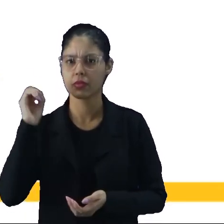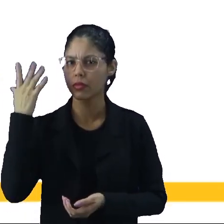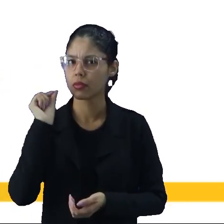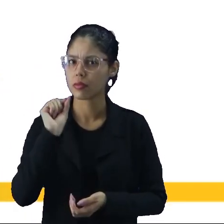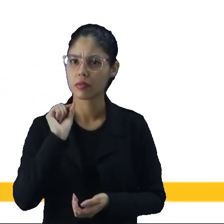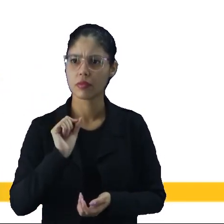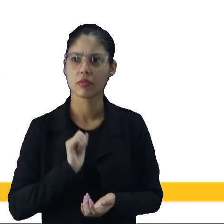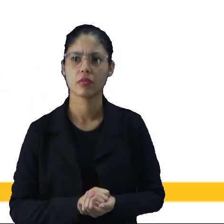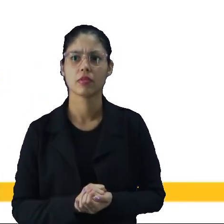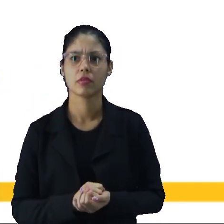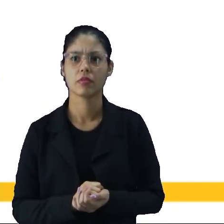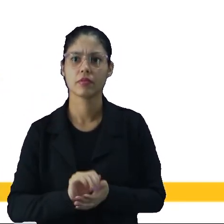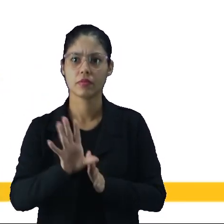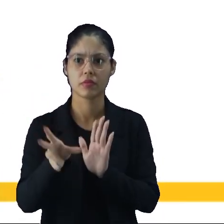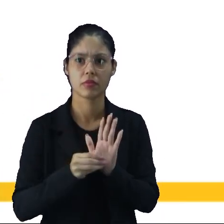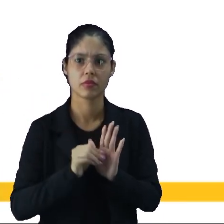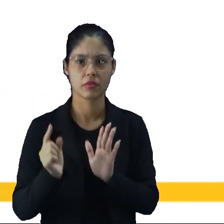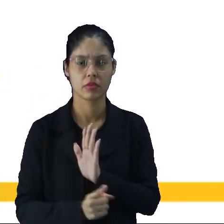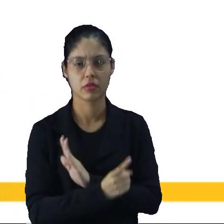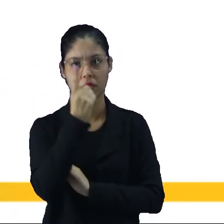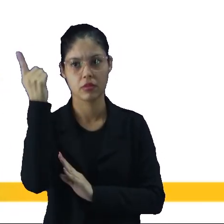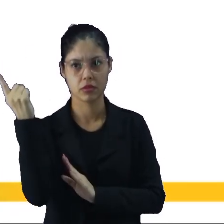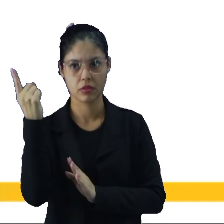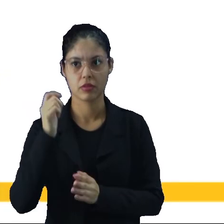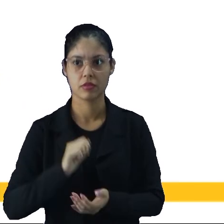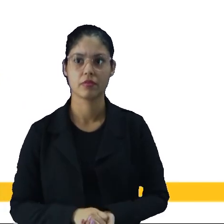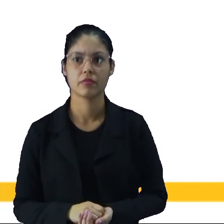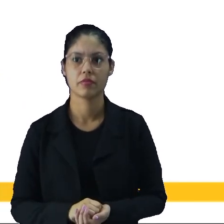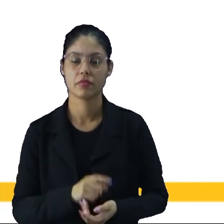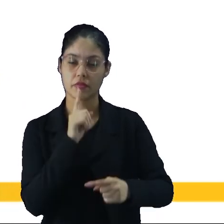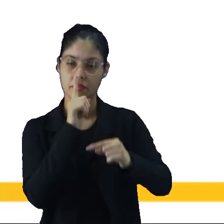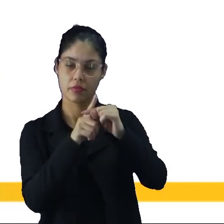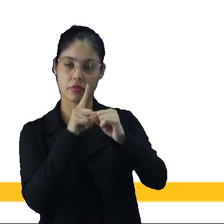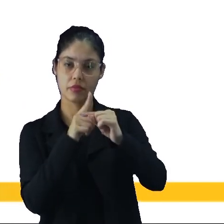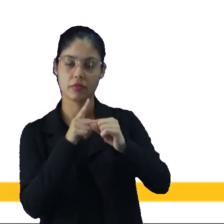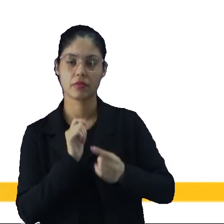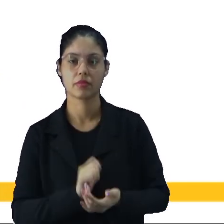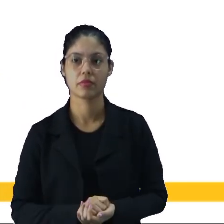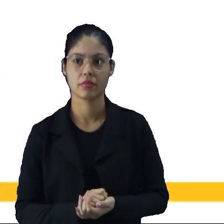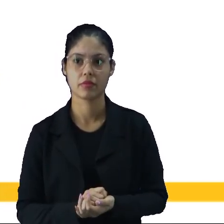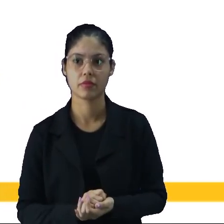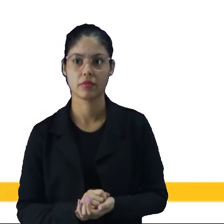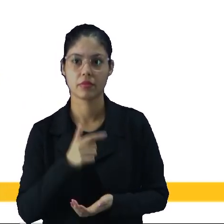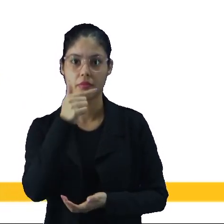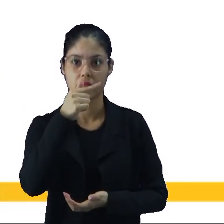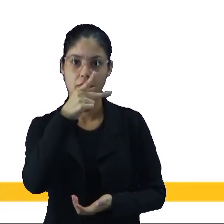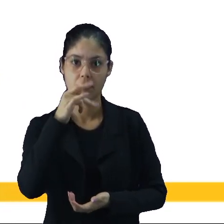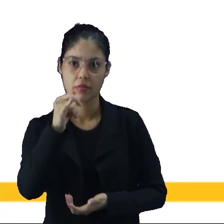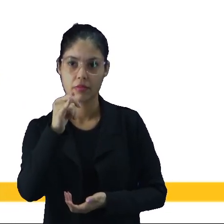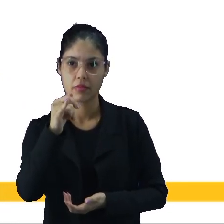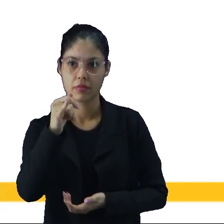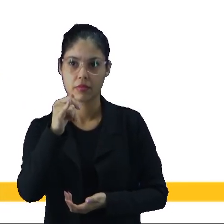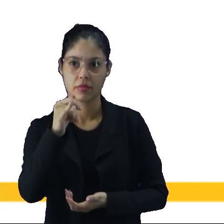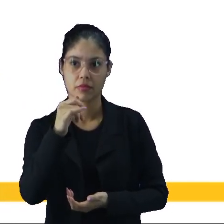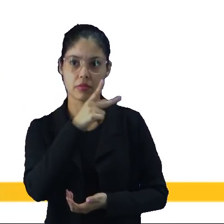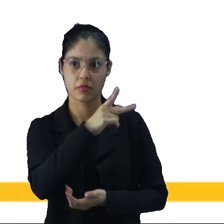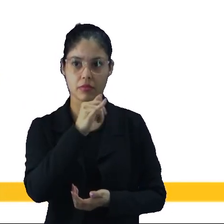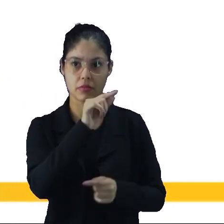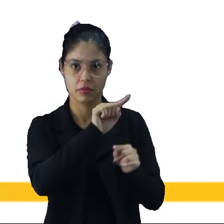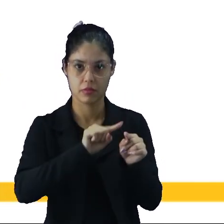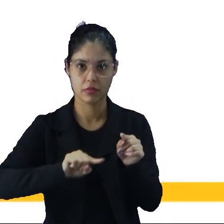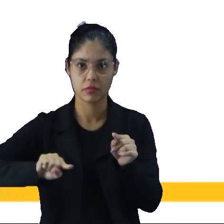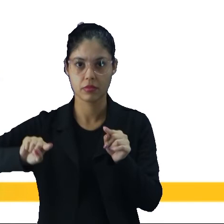acontecer agora? Joga esse menos π para lá, ele vai positivo, aqui dá 7π, o π